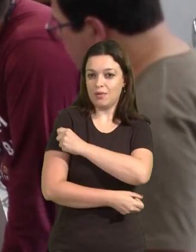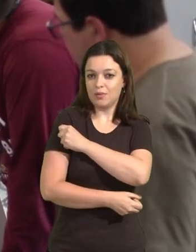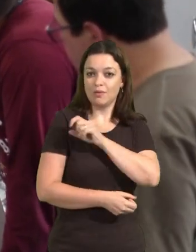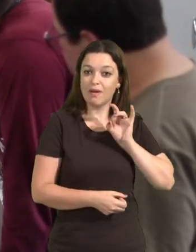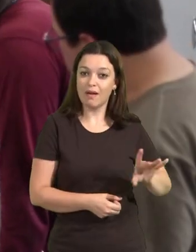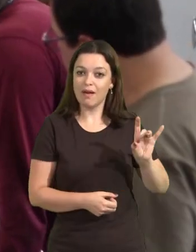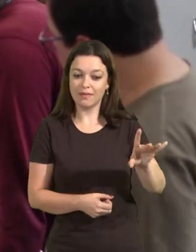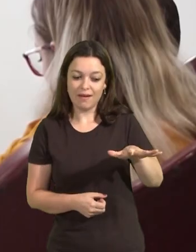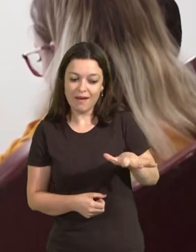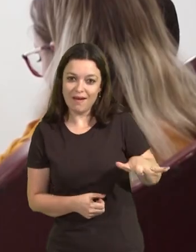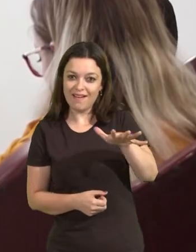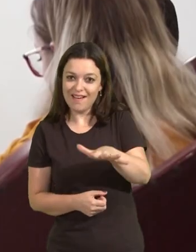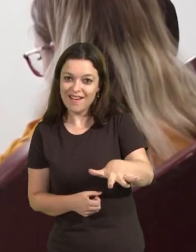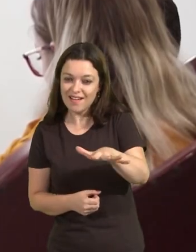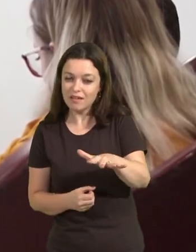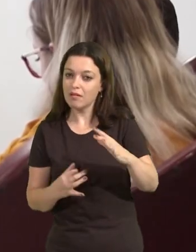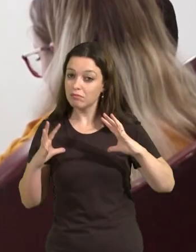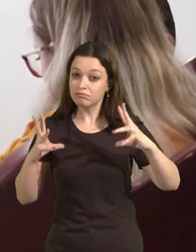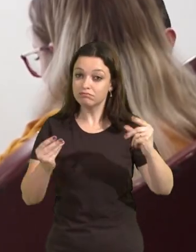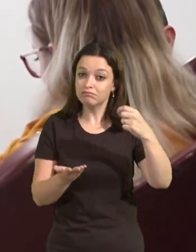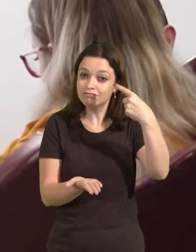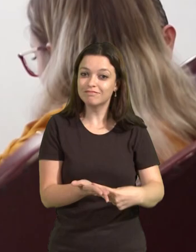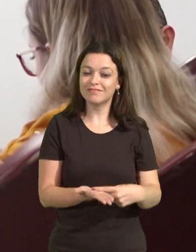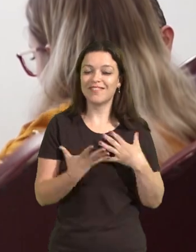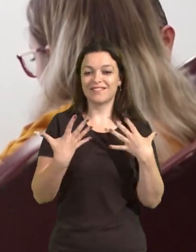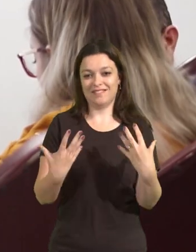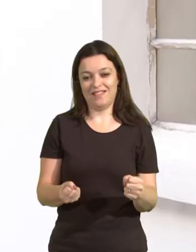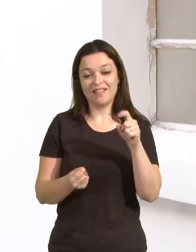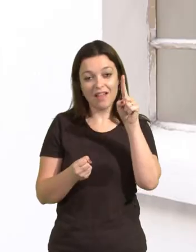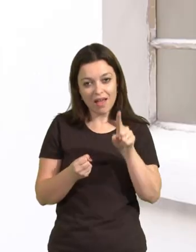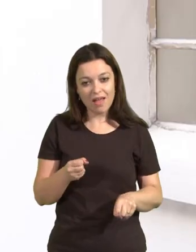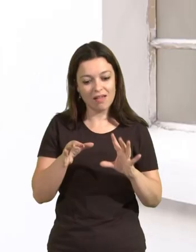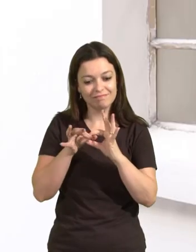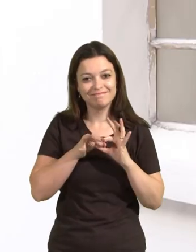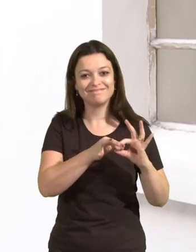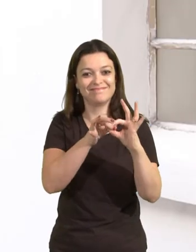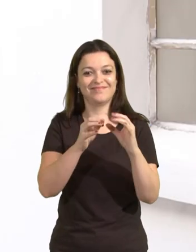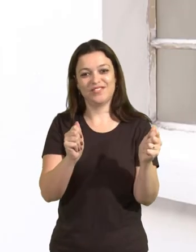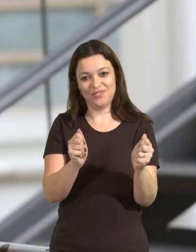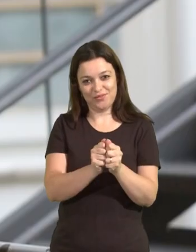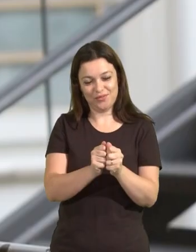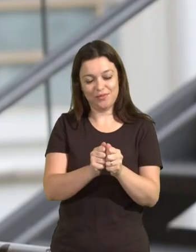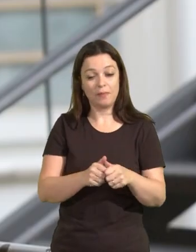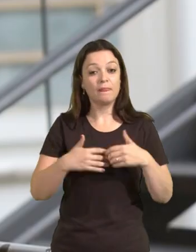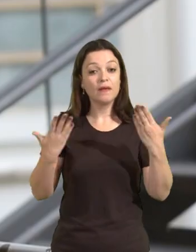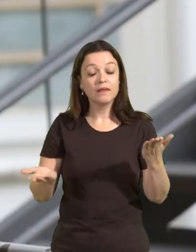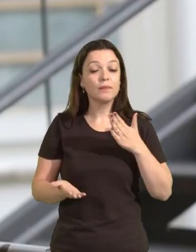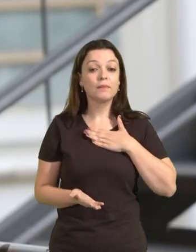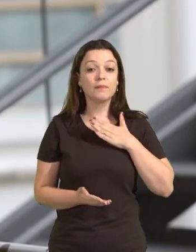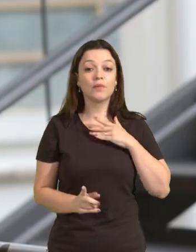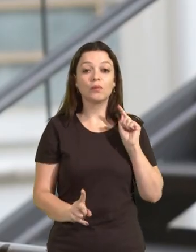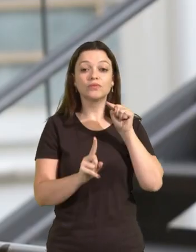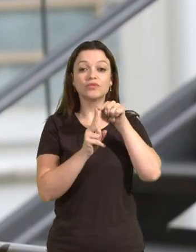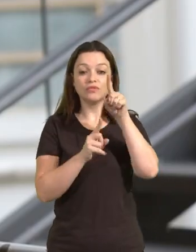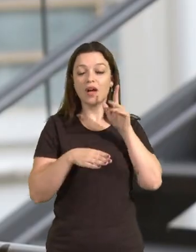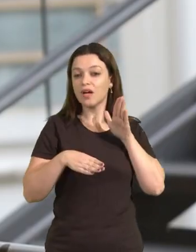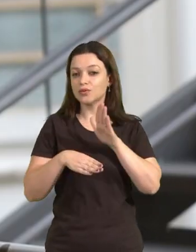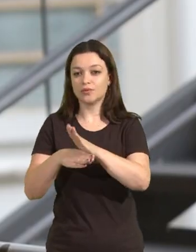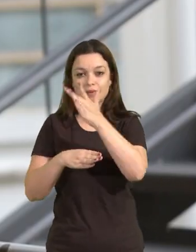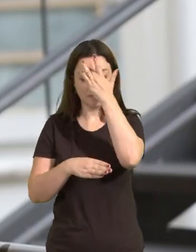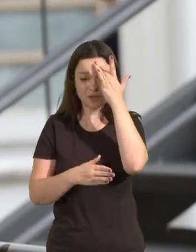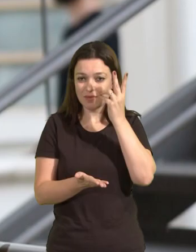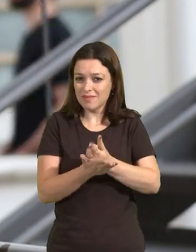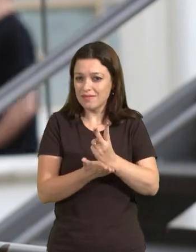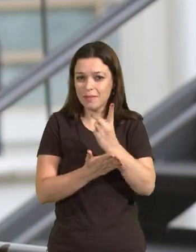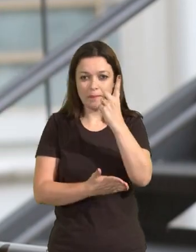alunos, cada um da sua área, mas cada um falando, não, vamos ver o que a gente pode fazer. Isso é bom, isso é sociedade. Então, eu tinha muito ideal de ajudar as